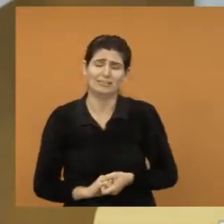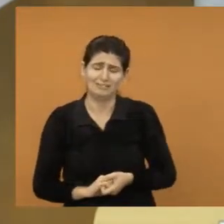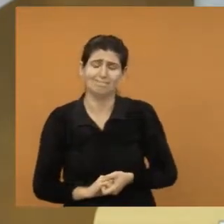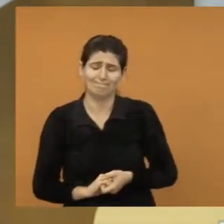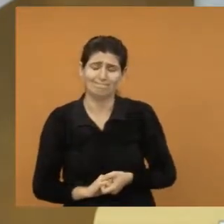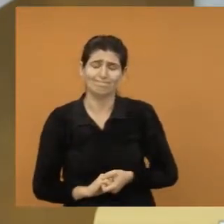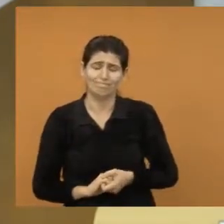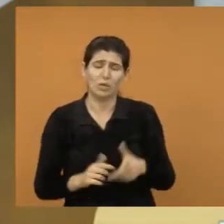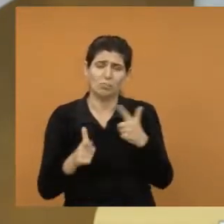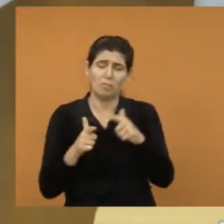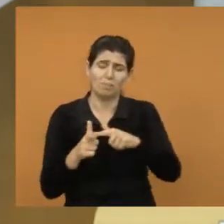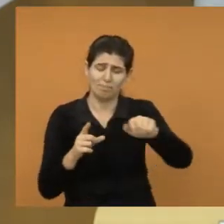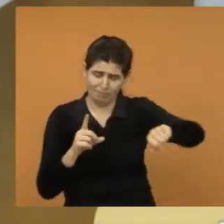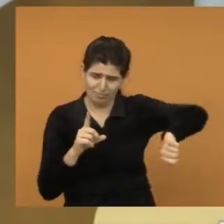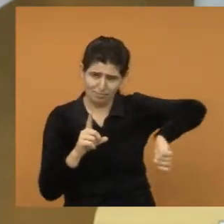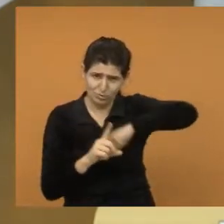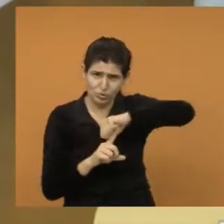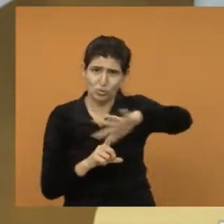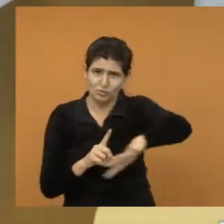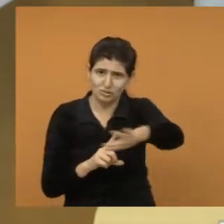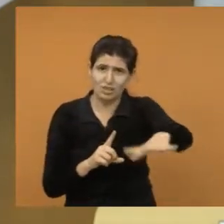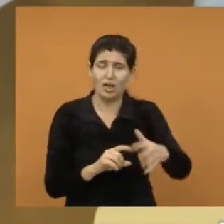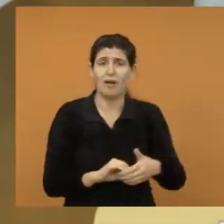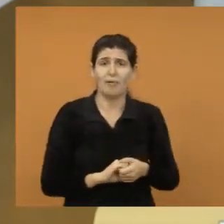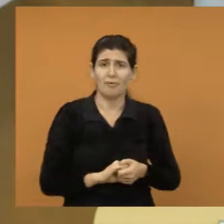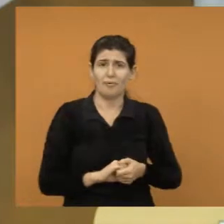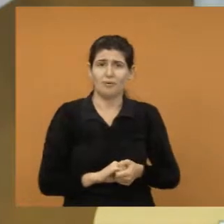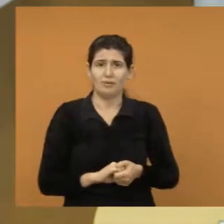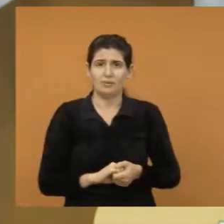questão social. E agora a gente abre